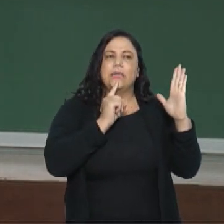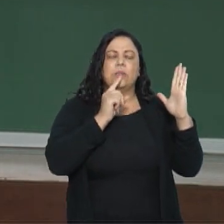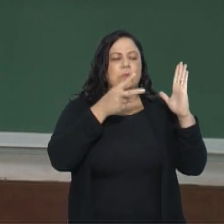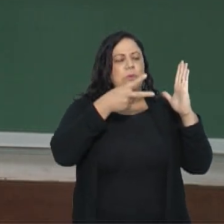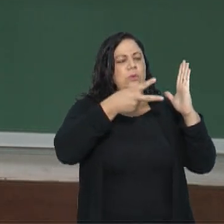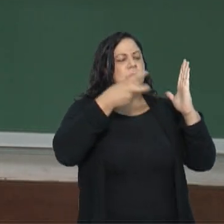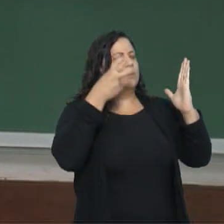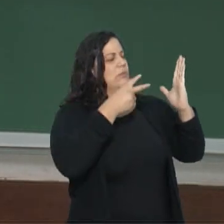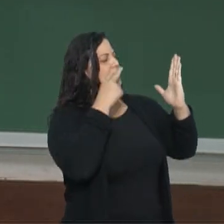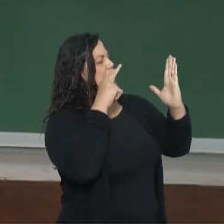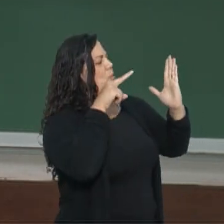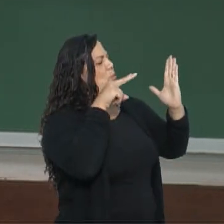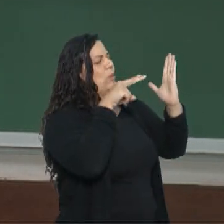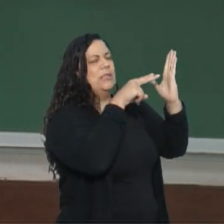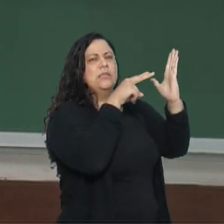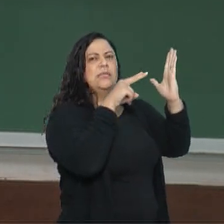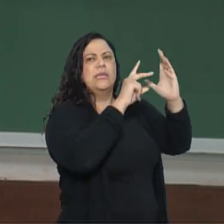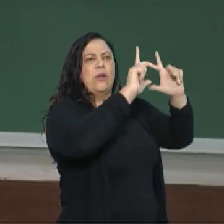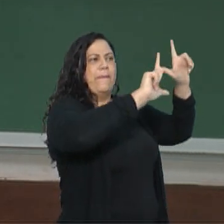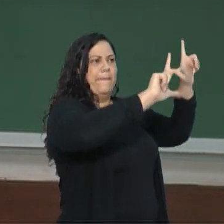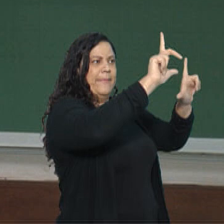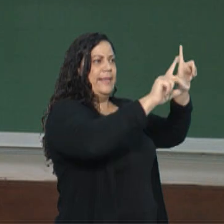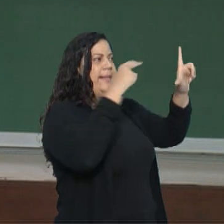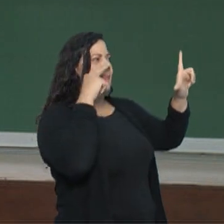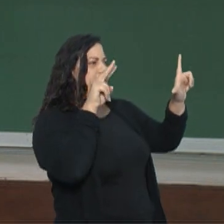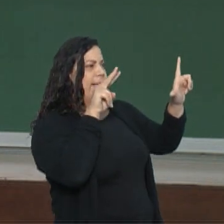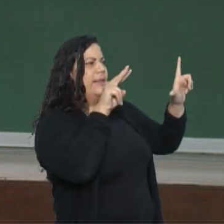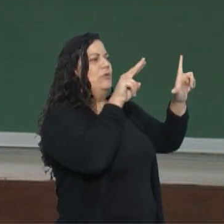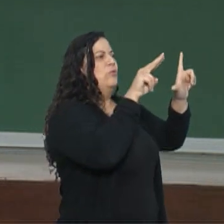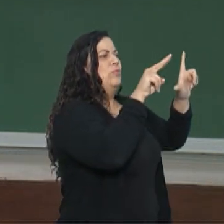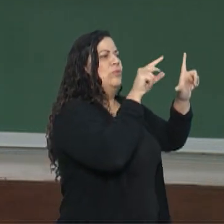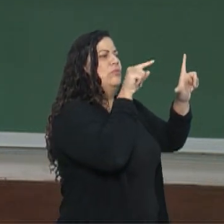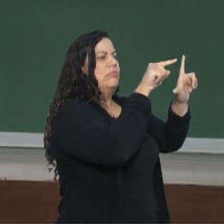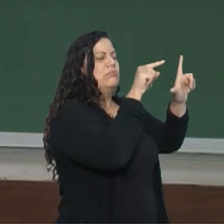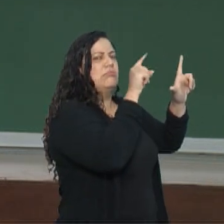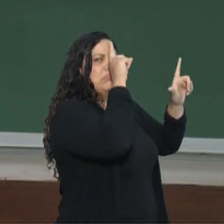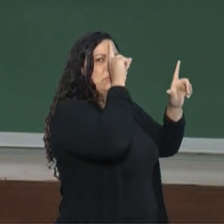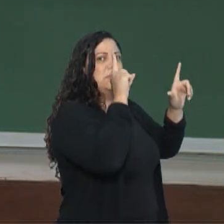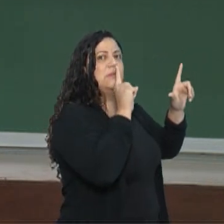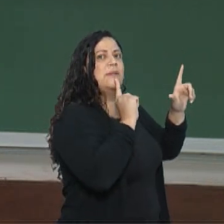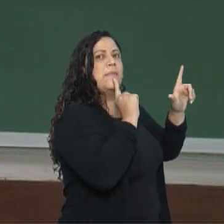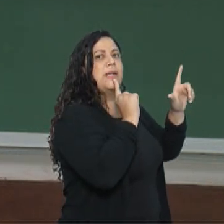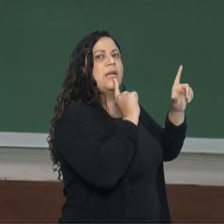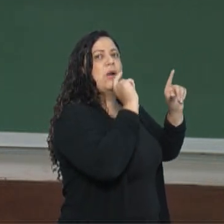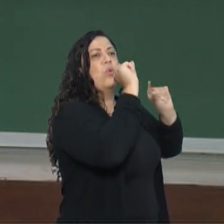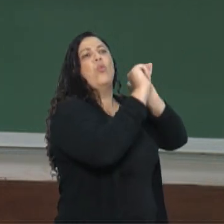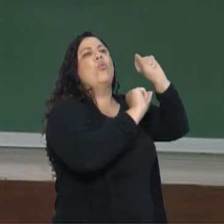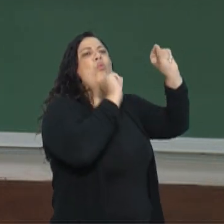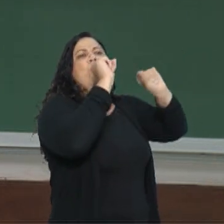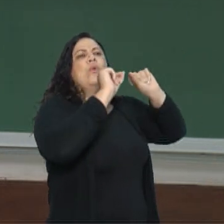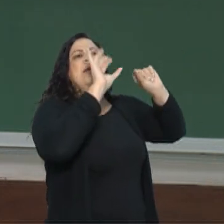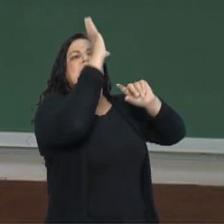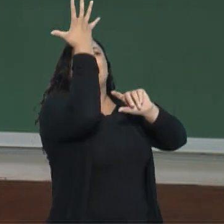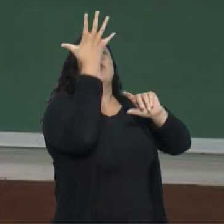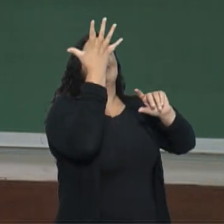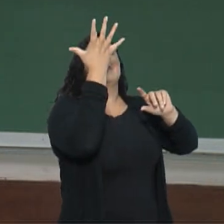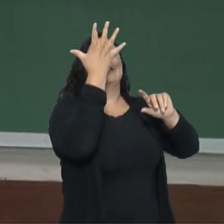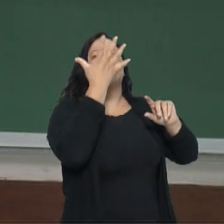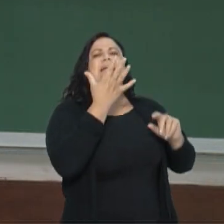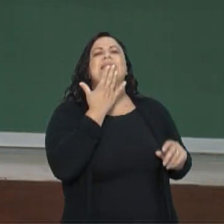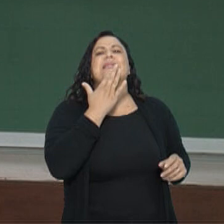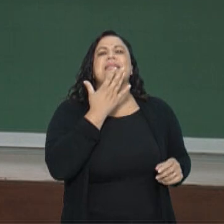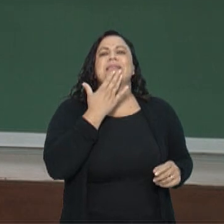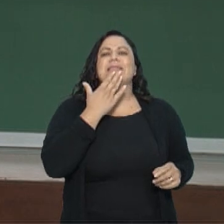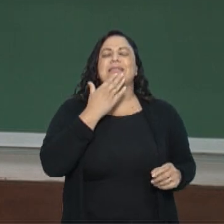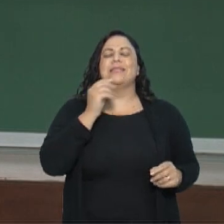olhando para o centro da tela, no pontinho amarelo, o que acontece com esses losangos cor-de-rosa? Parece que eles